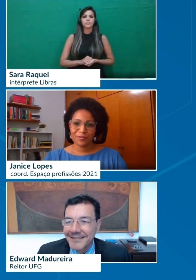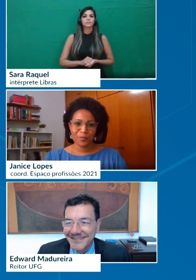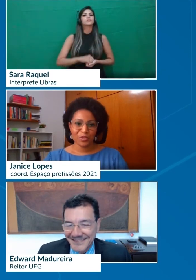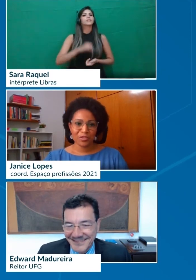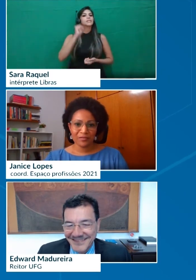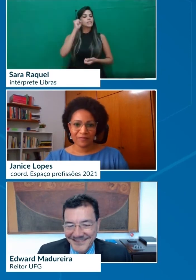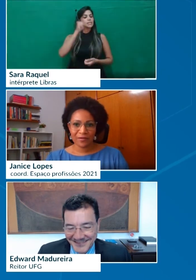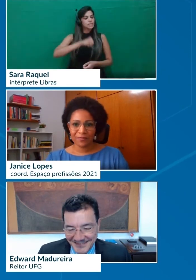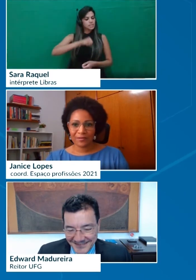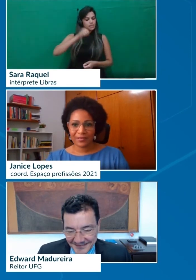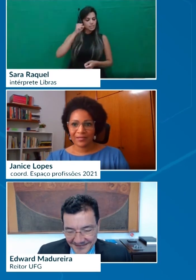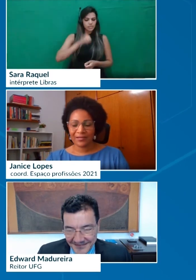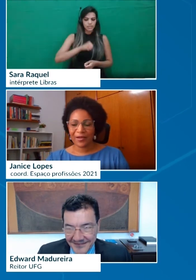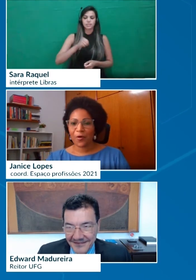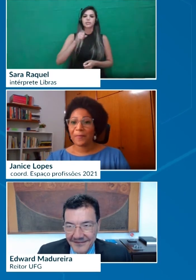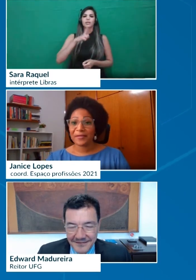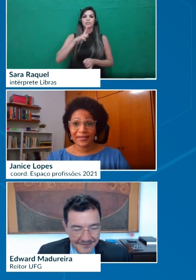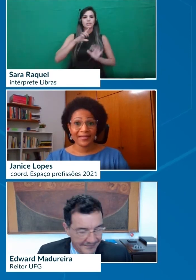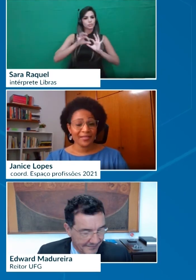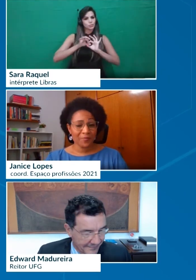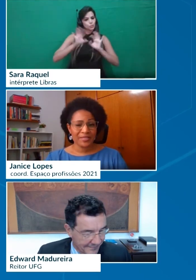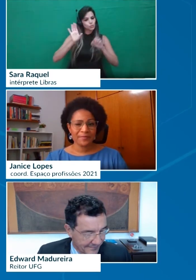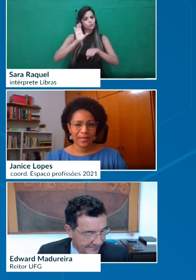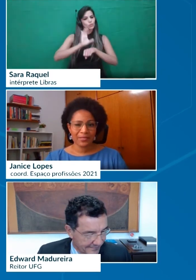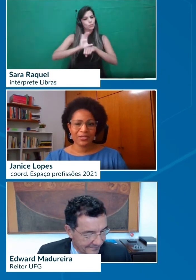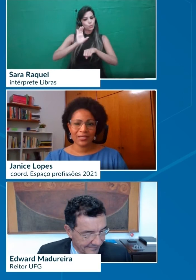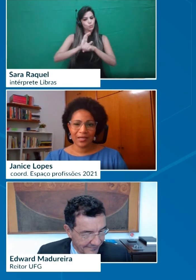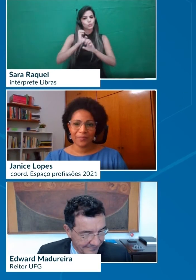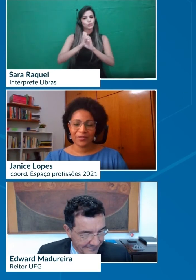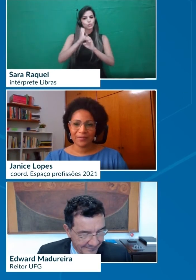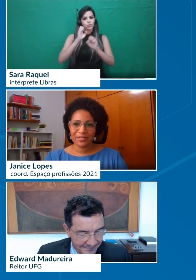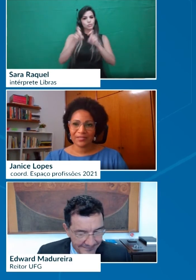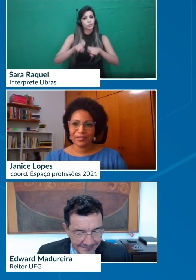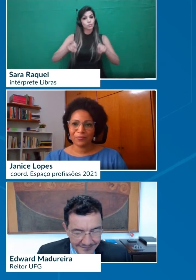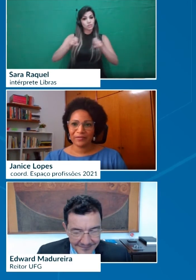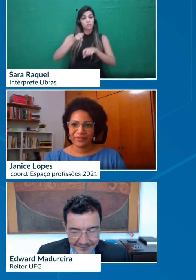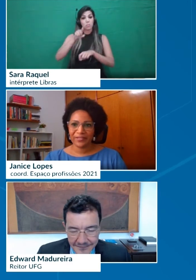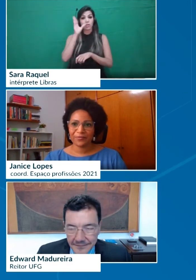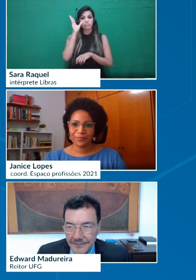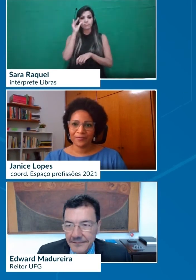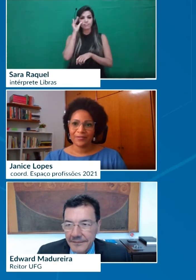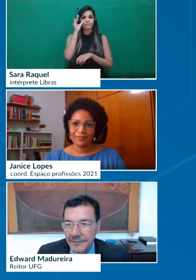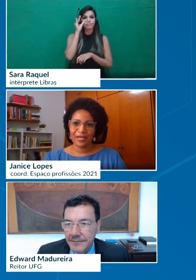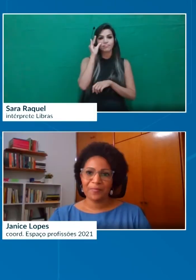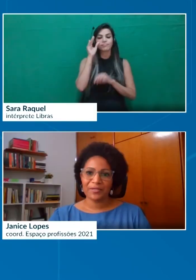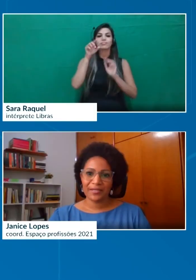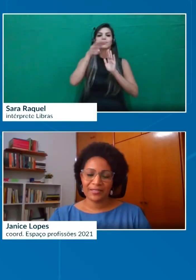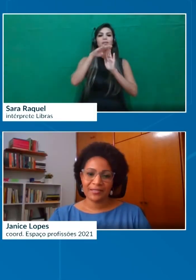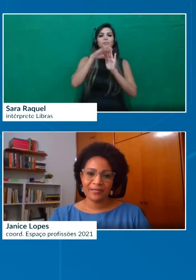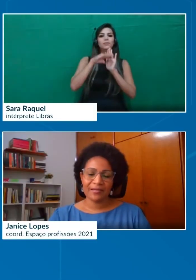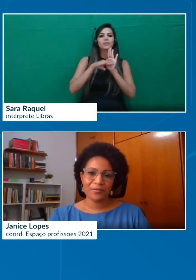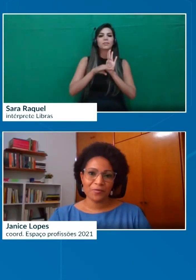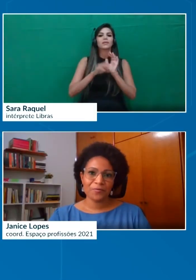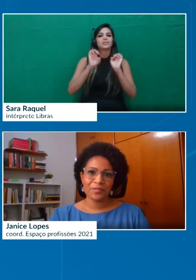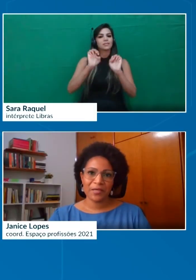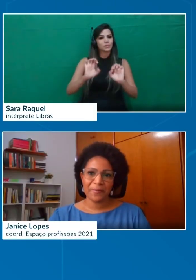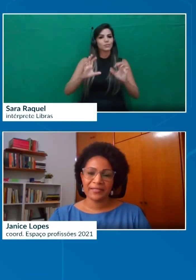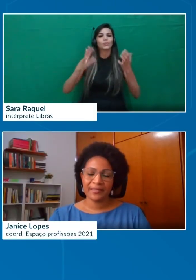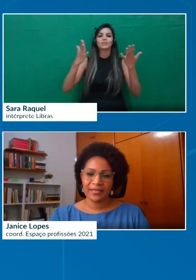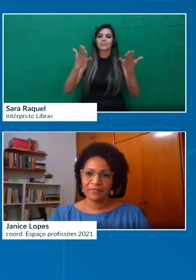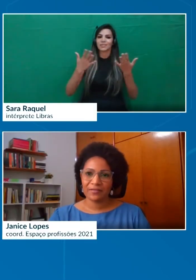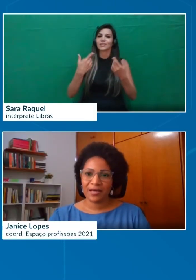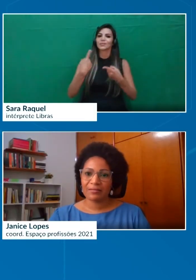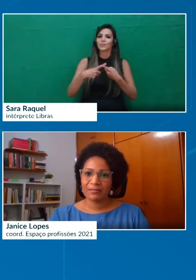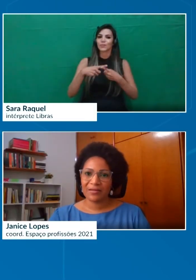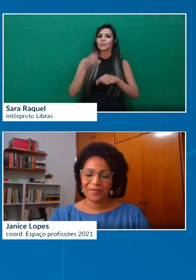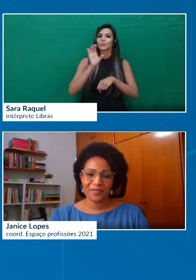Sim, está disponível e recomendo que ela dê uma espiadinha na programação do evento, né? Porque esse curso